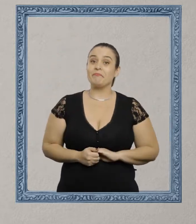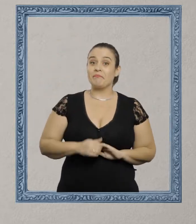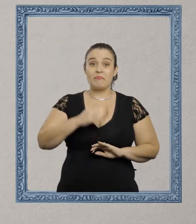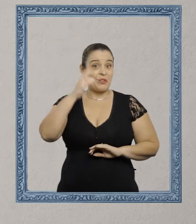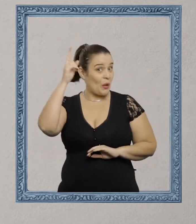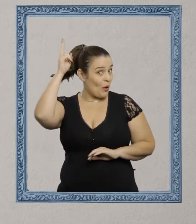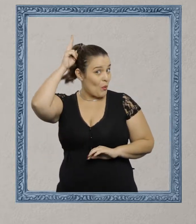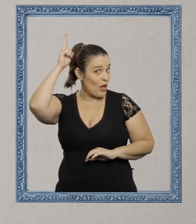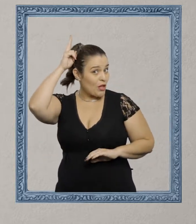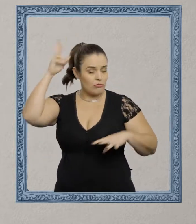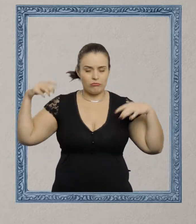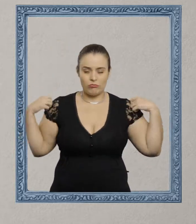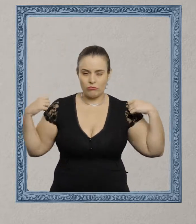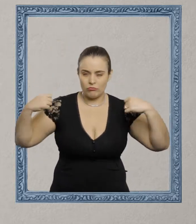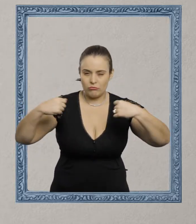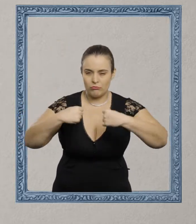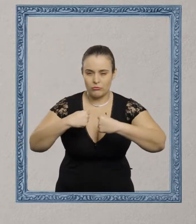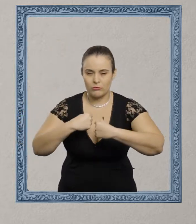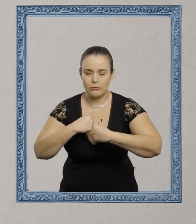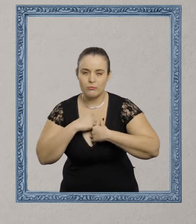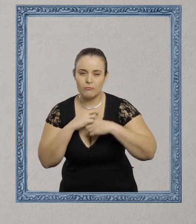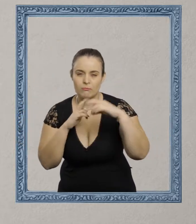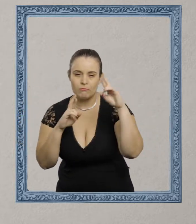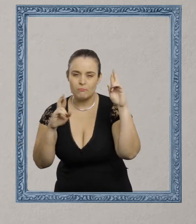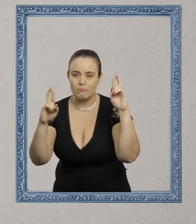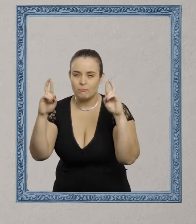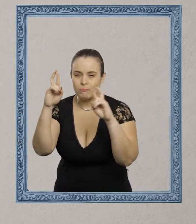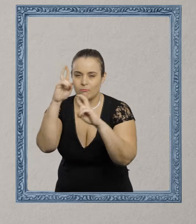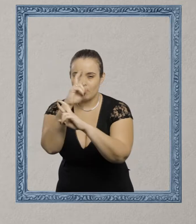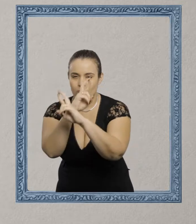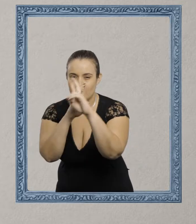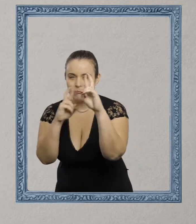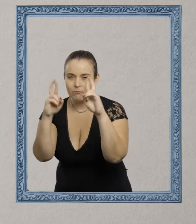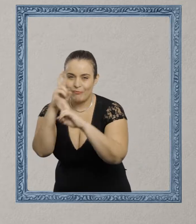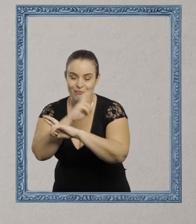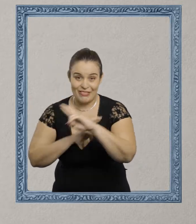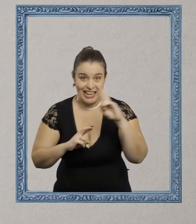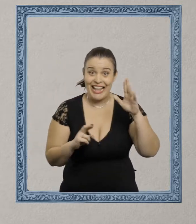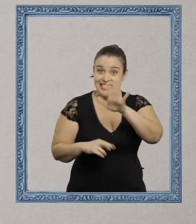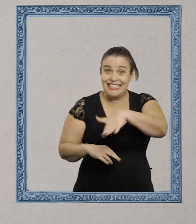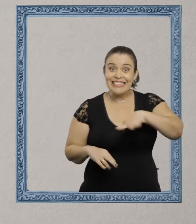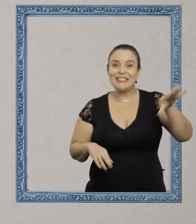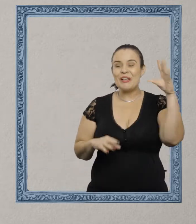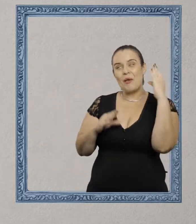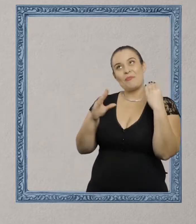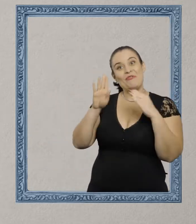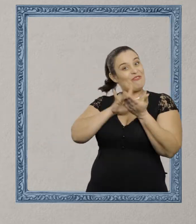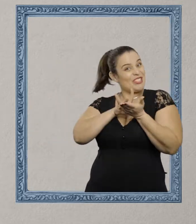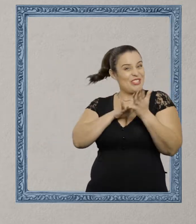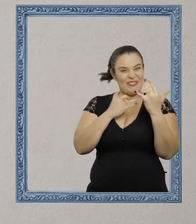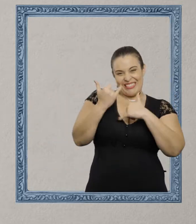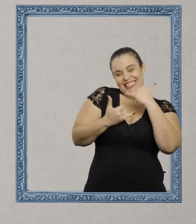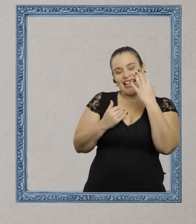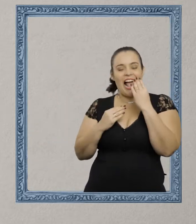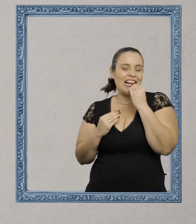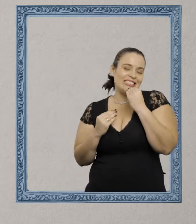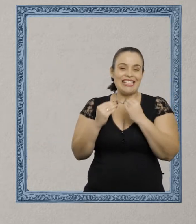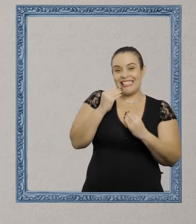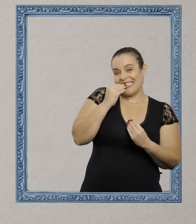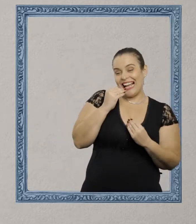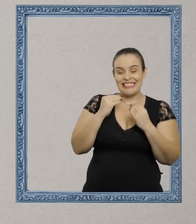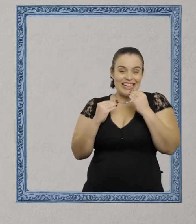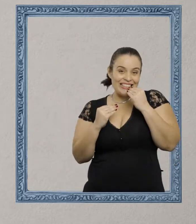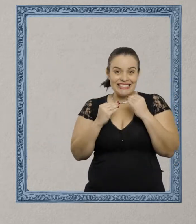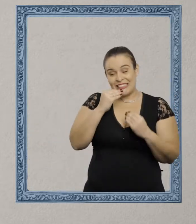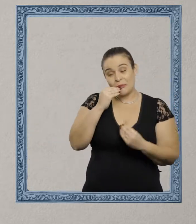enrolados em cobertores vigiando a casa. As crianças comiam um lanche de faz de conta na casa subterrânea. Depois do